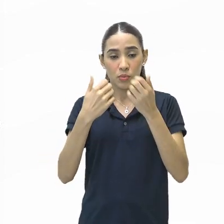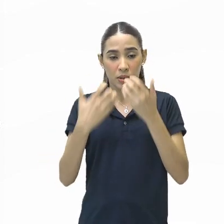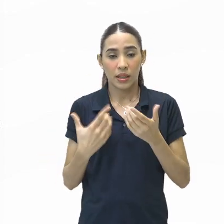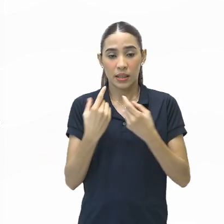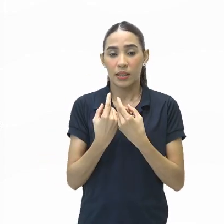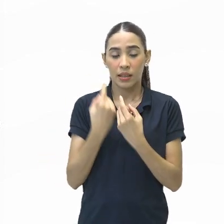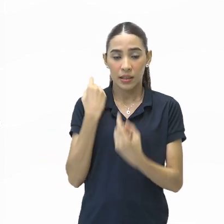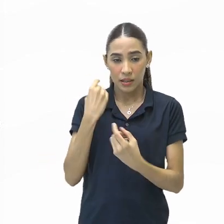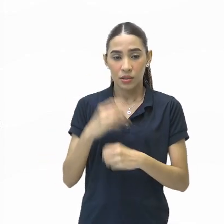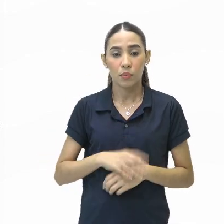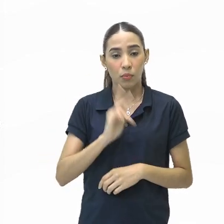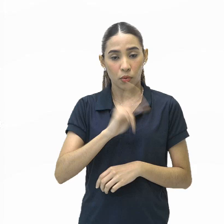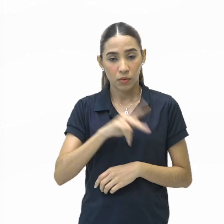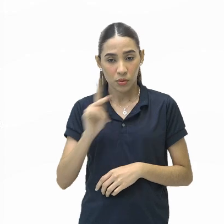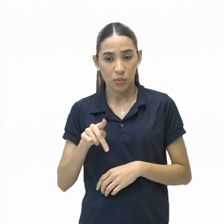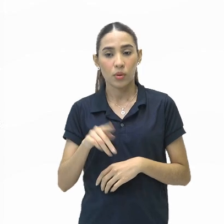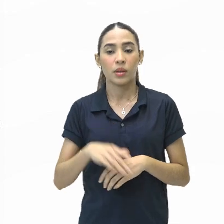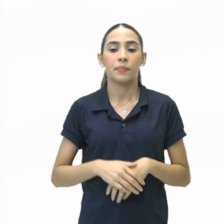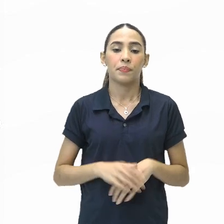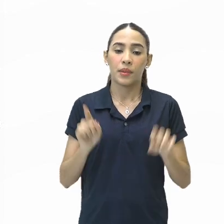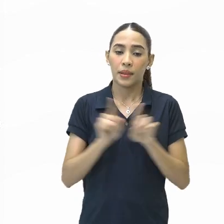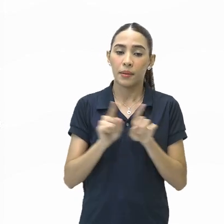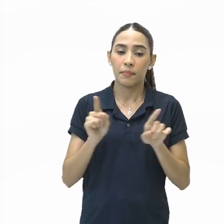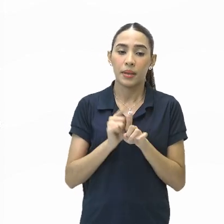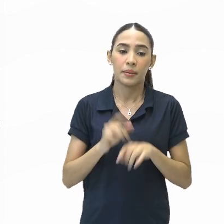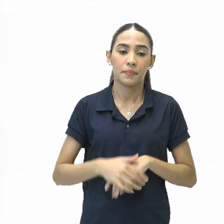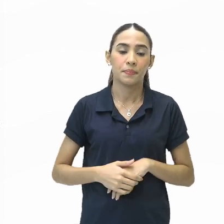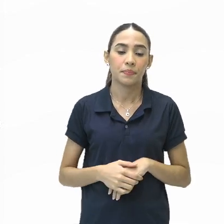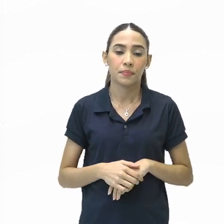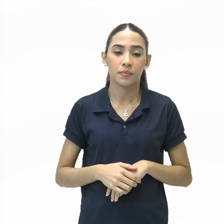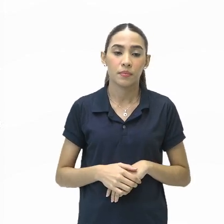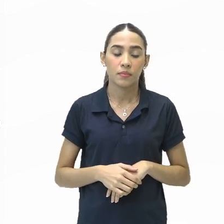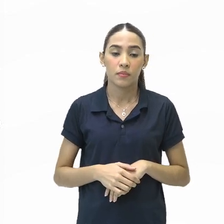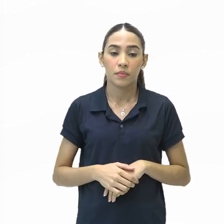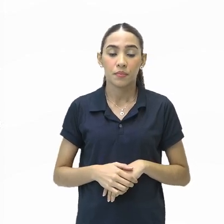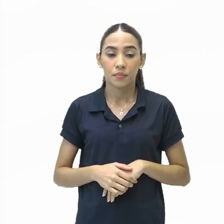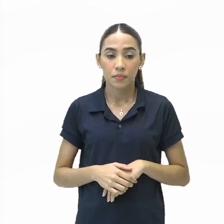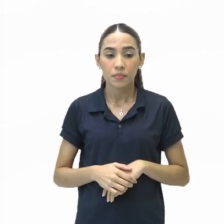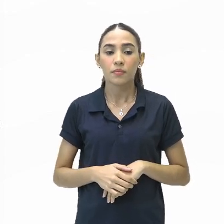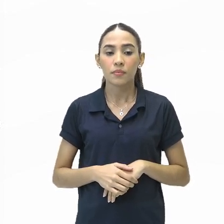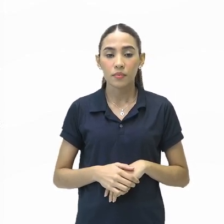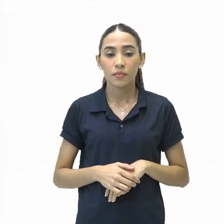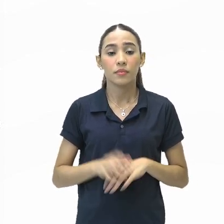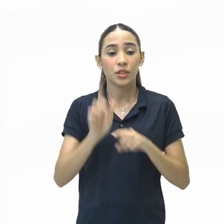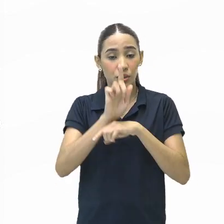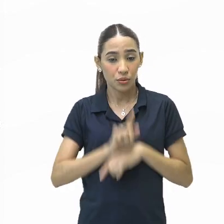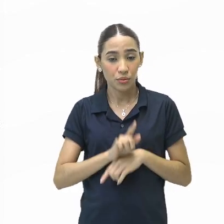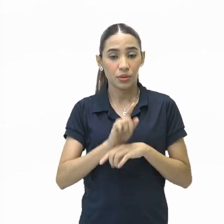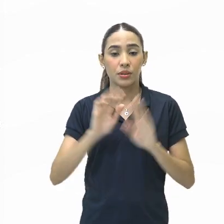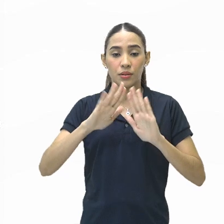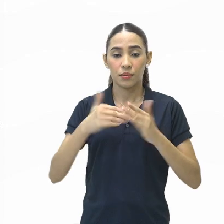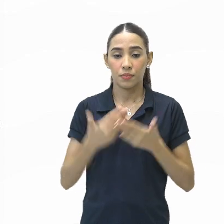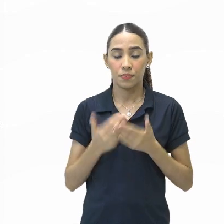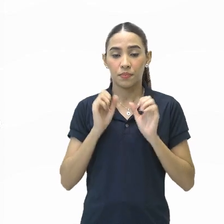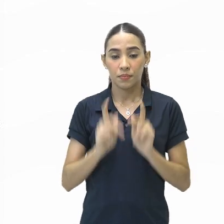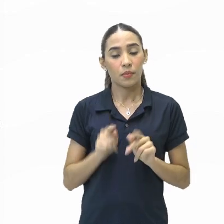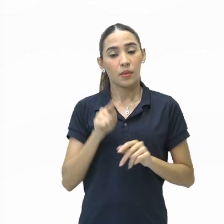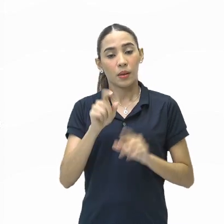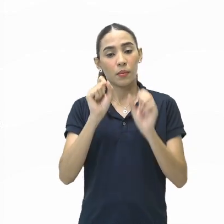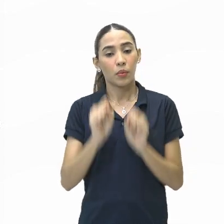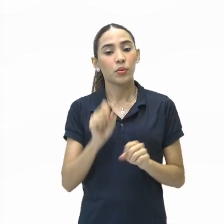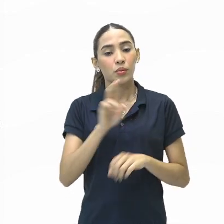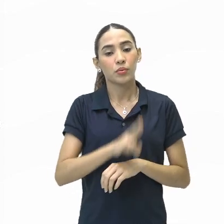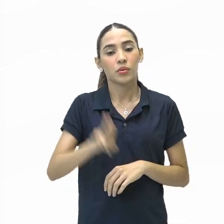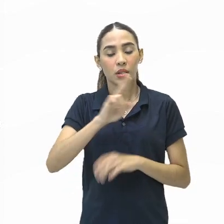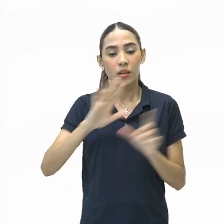professora também, né? E além disso, foi gestora escolar. Certo? Vocês podem usar, então,